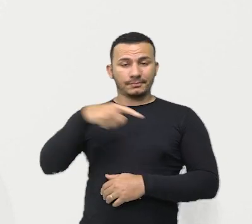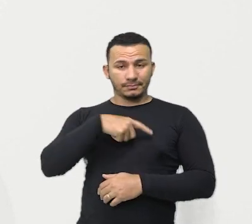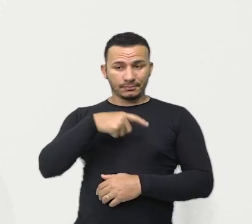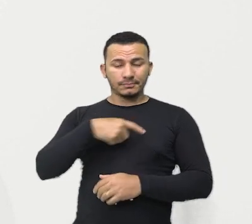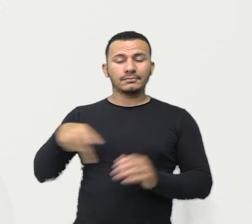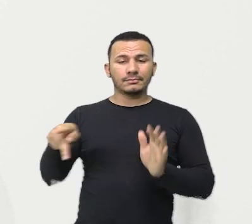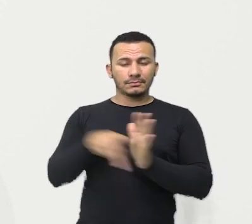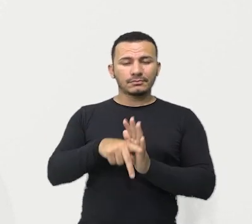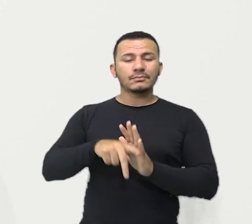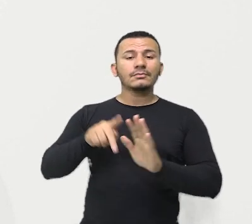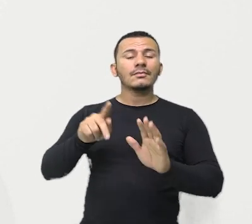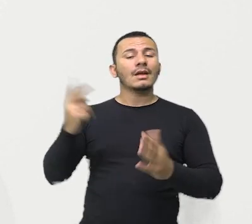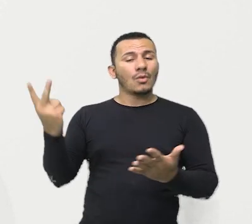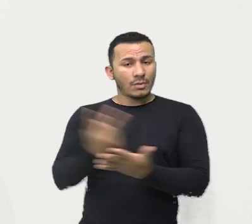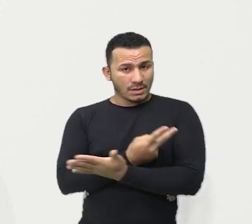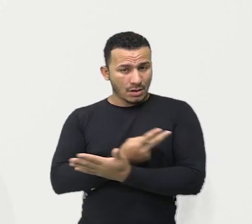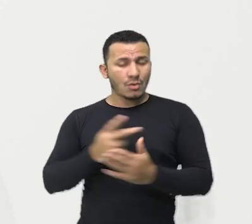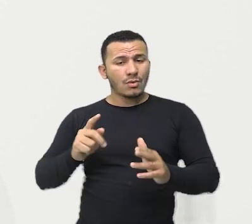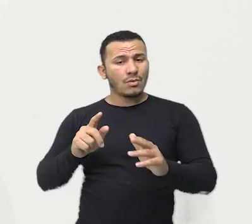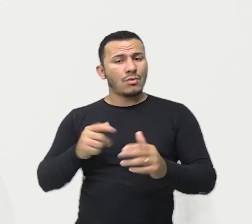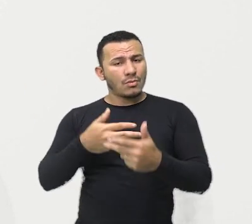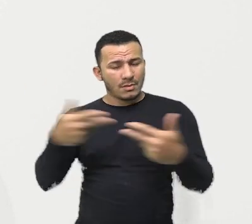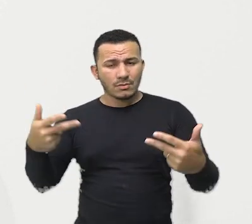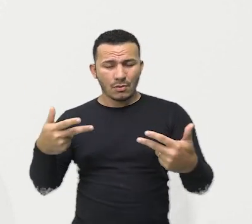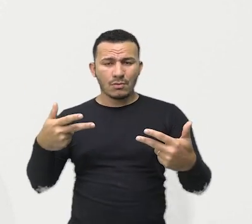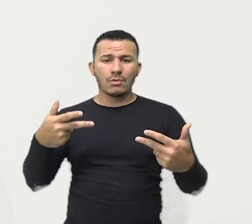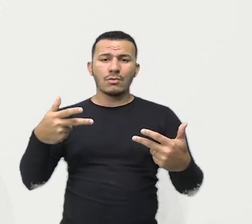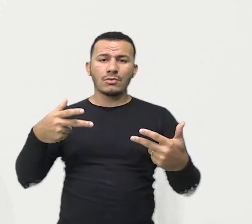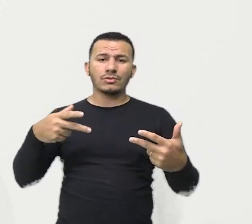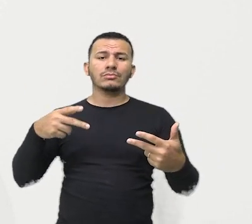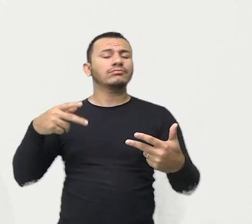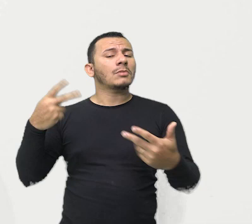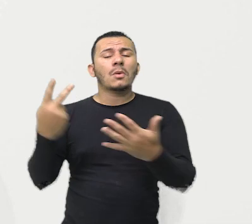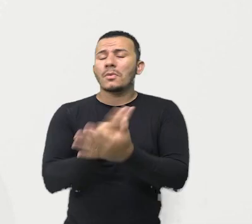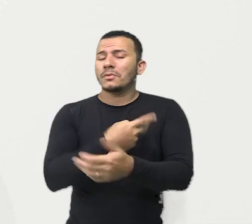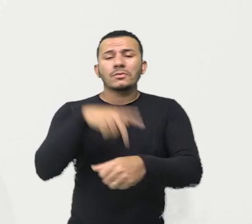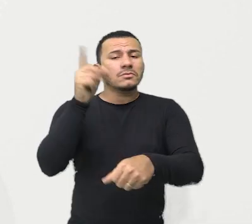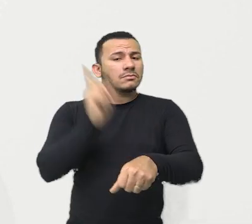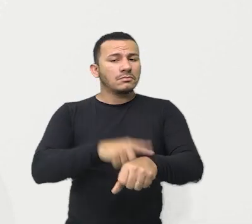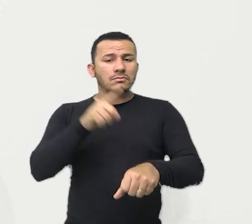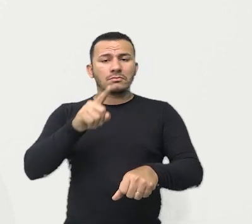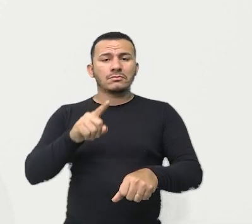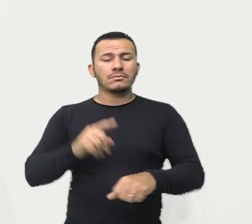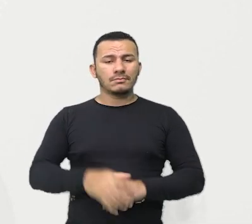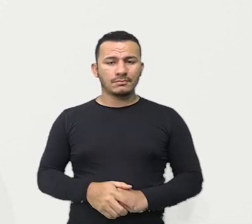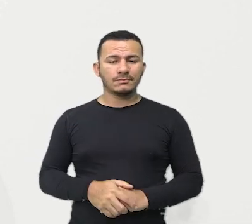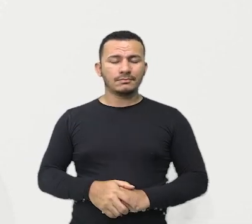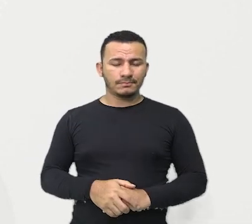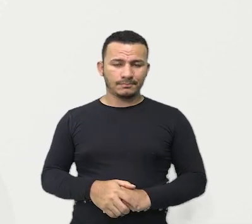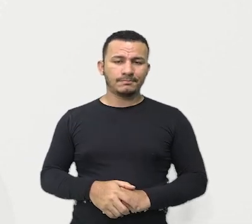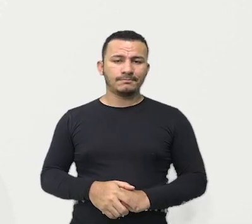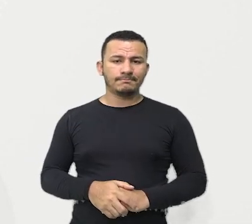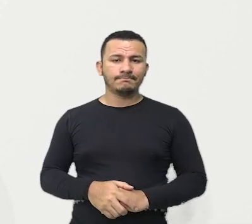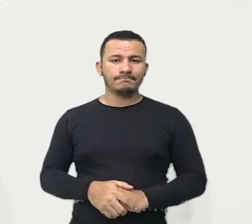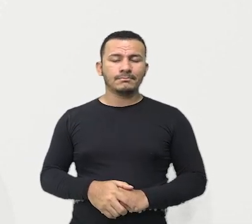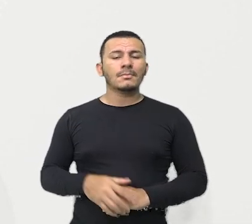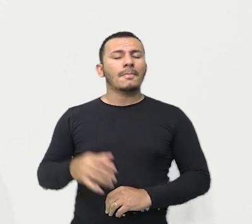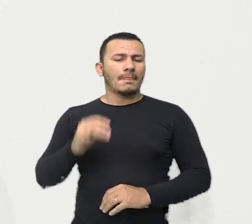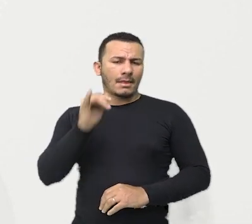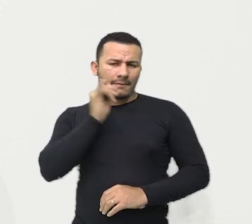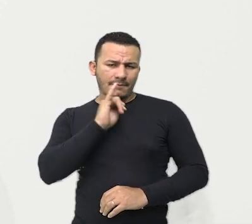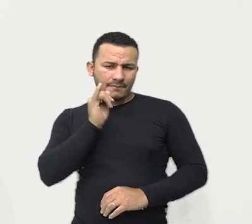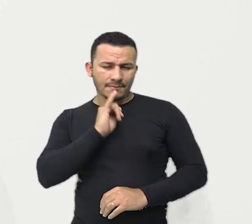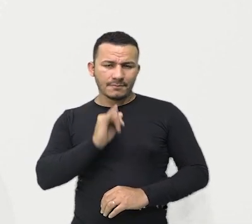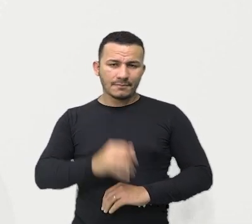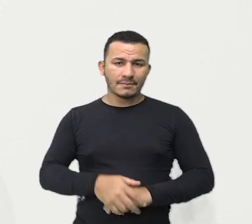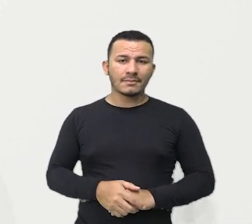ocorrência de algo contextualmente inusitado ou inesperado. Então, vamos dizer